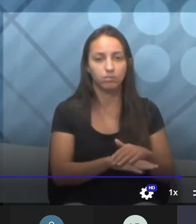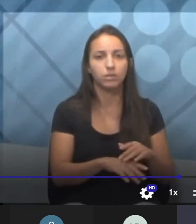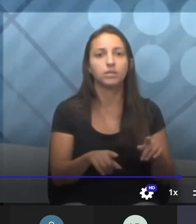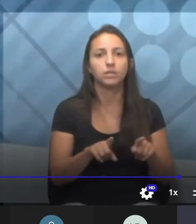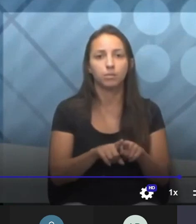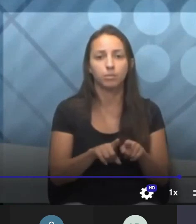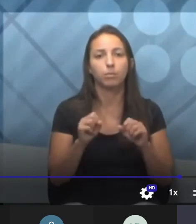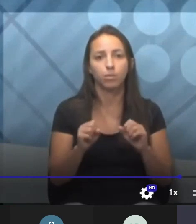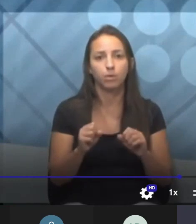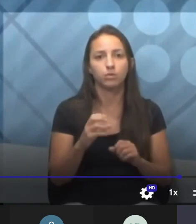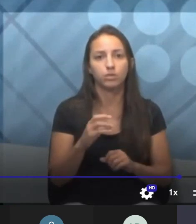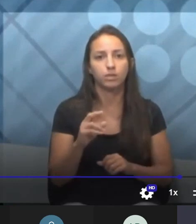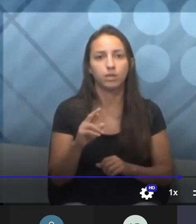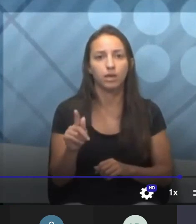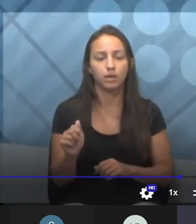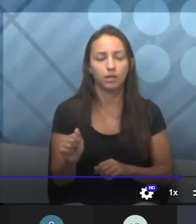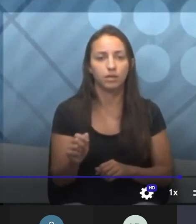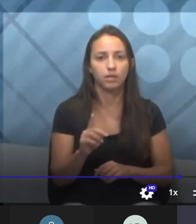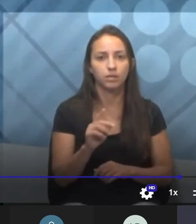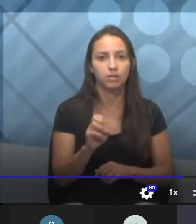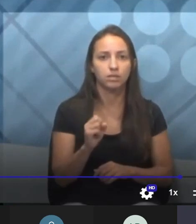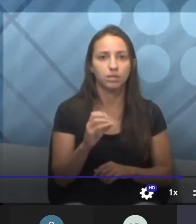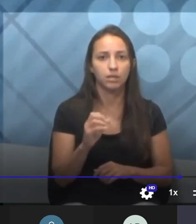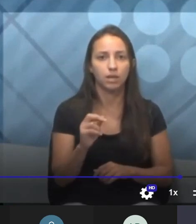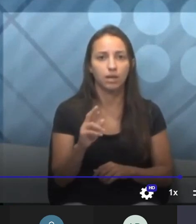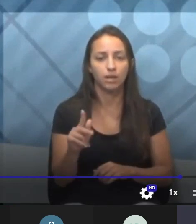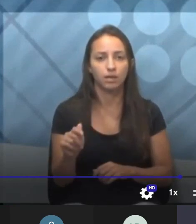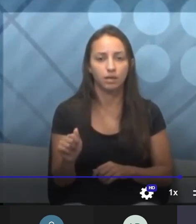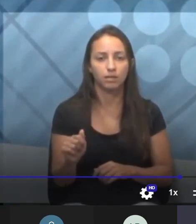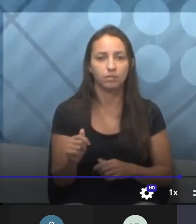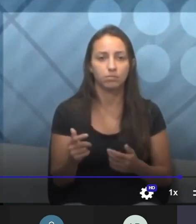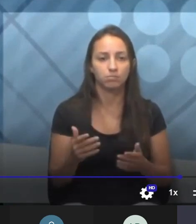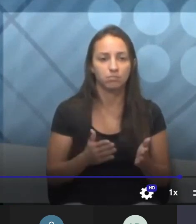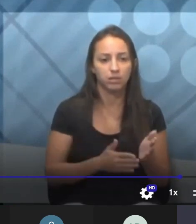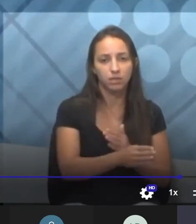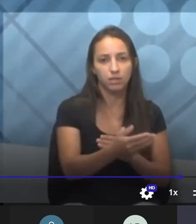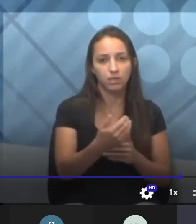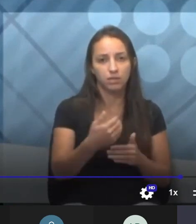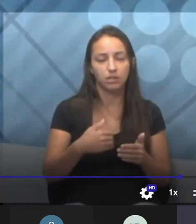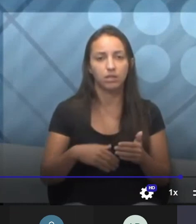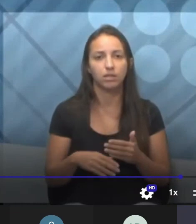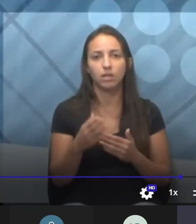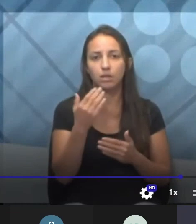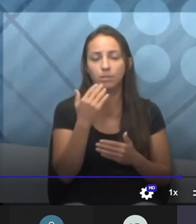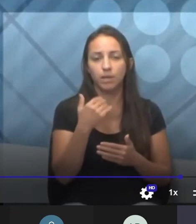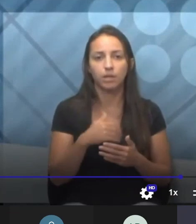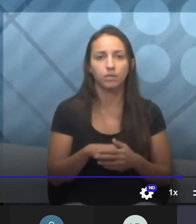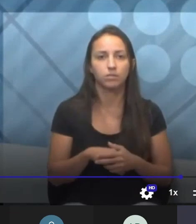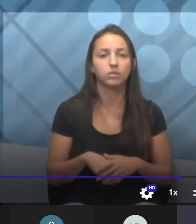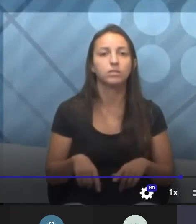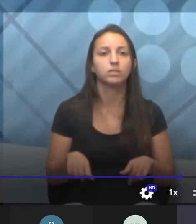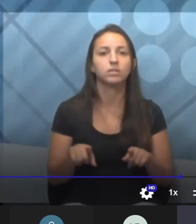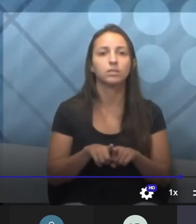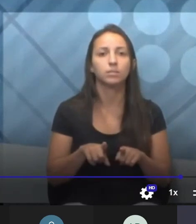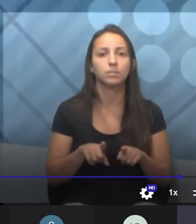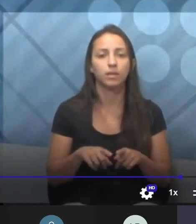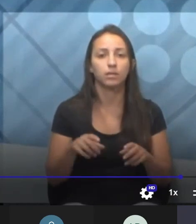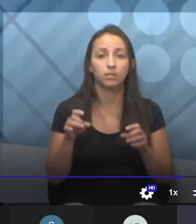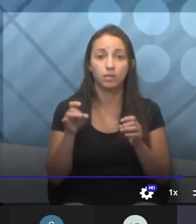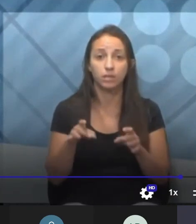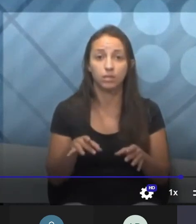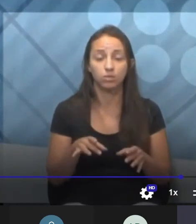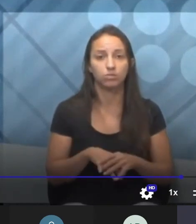de carga e descarga. Carga e descarga é por onde vai entrar e sair ali os alimentos e a saída